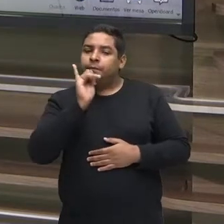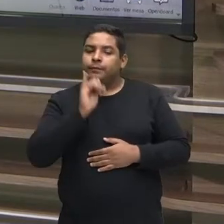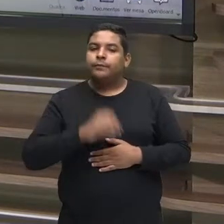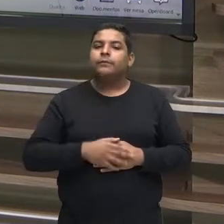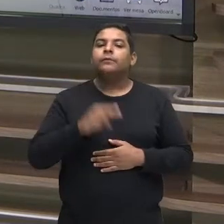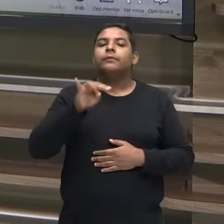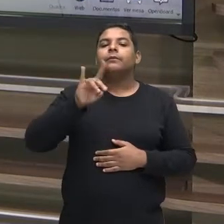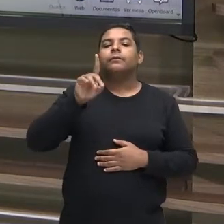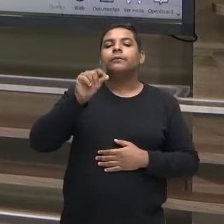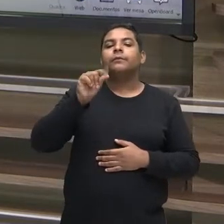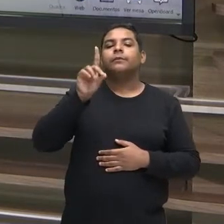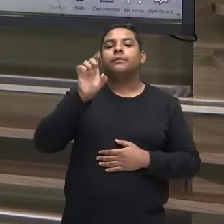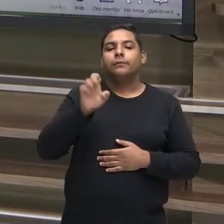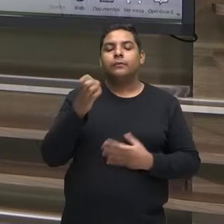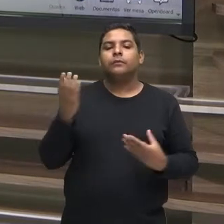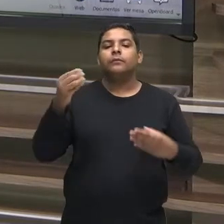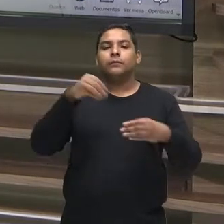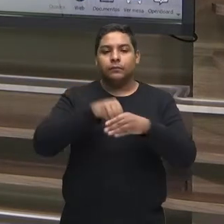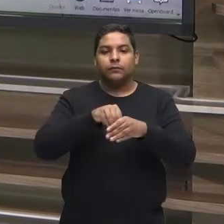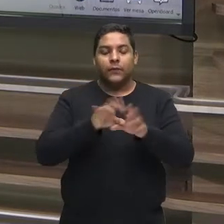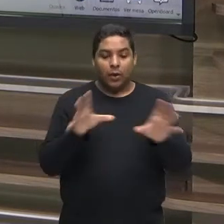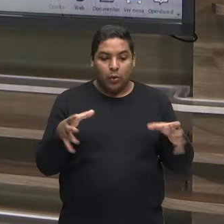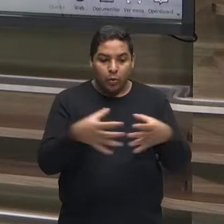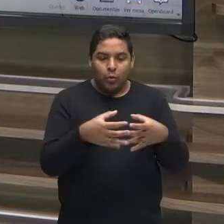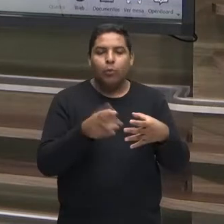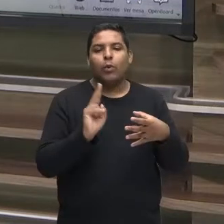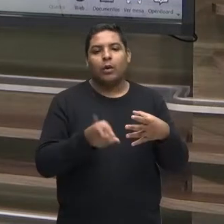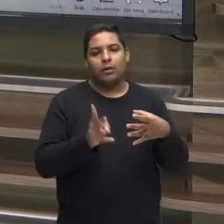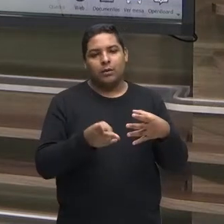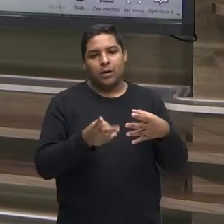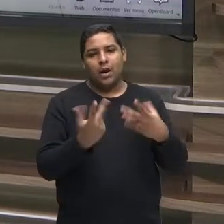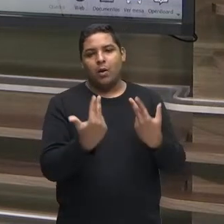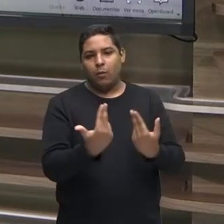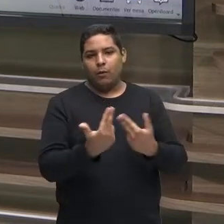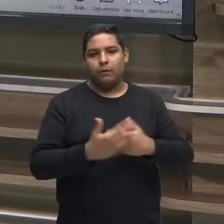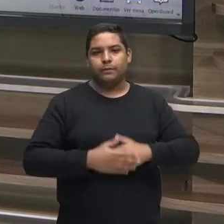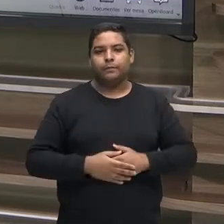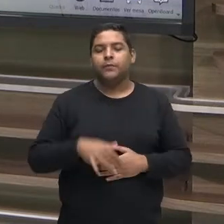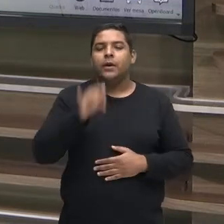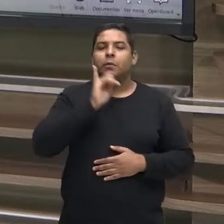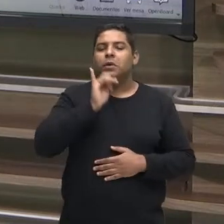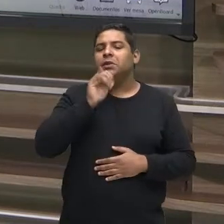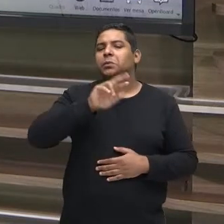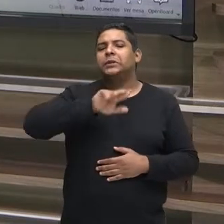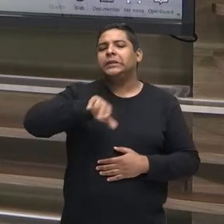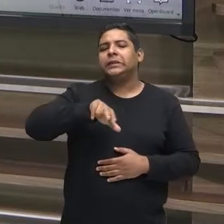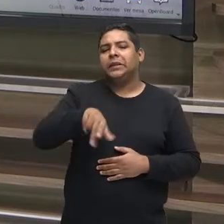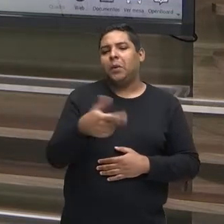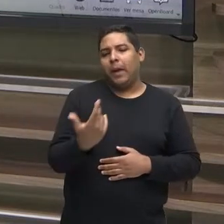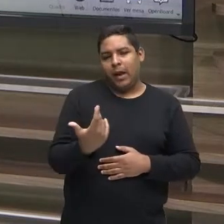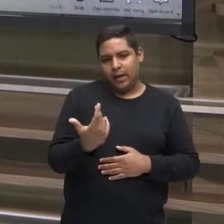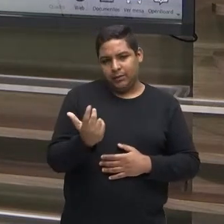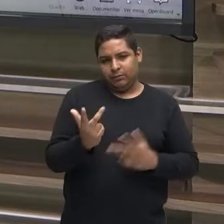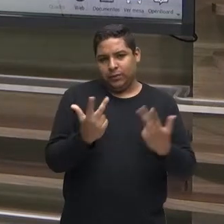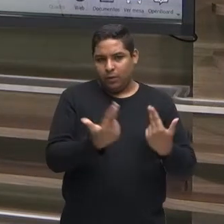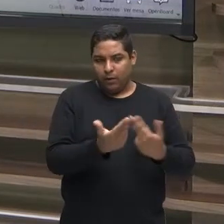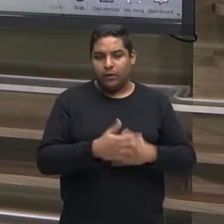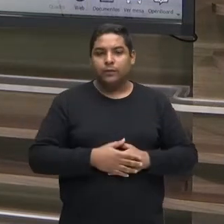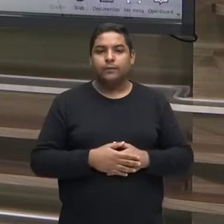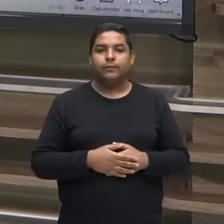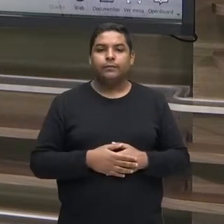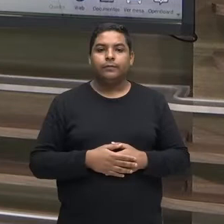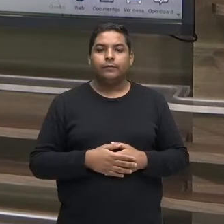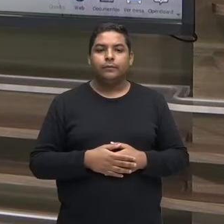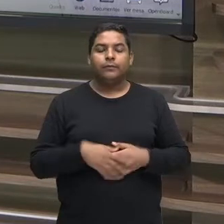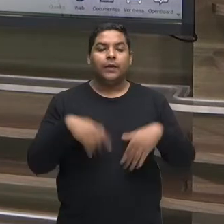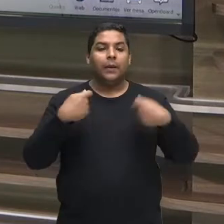elas pertencem ao mesmo grupo. Porque caso elas não pertençam ao mesmo grupo, você deverá fazer